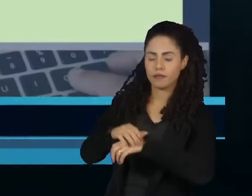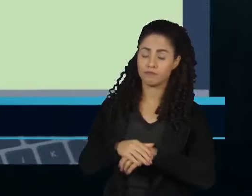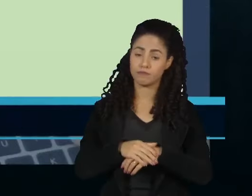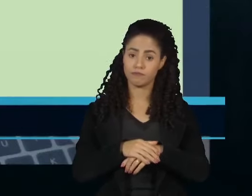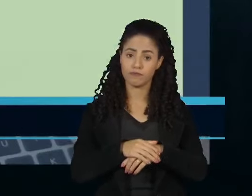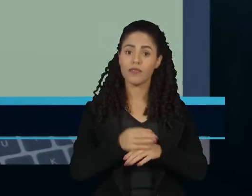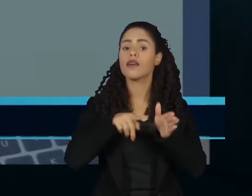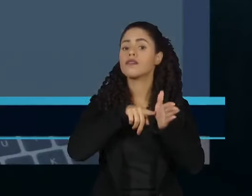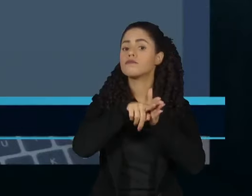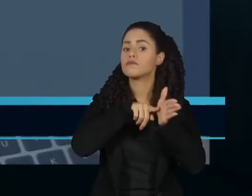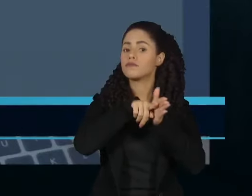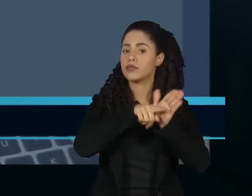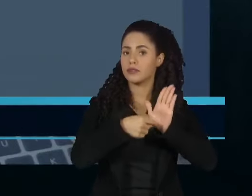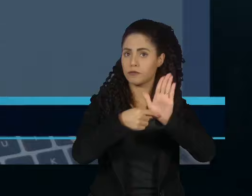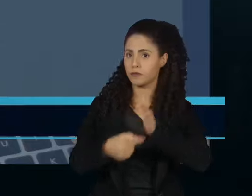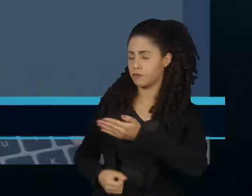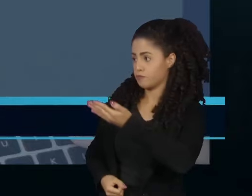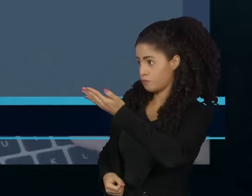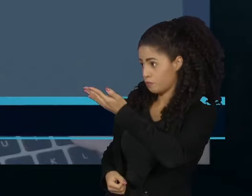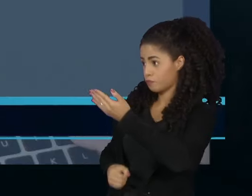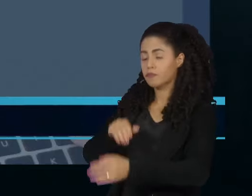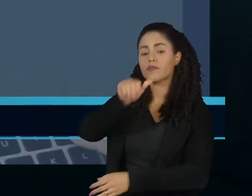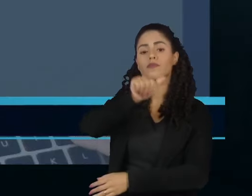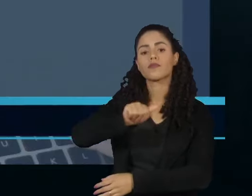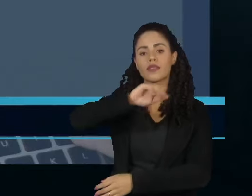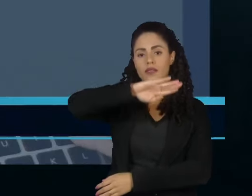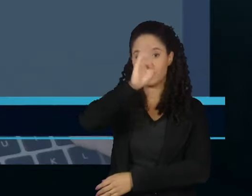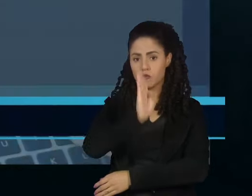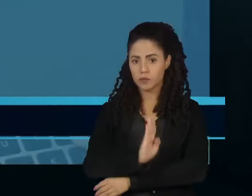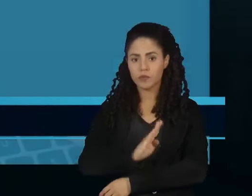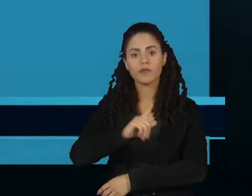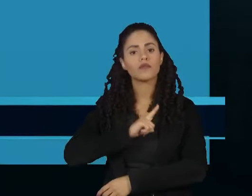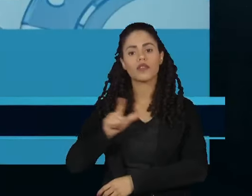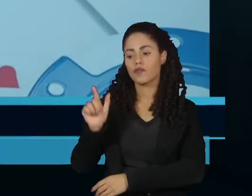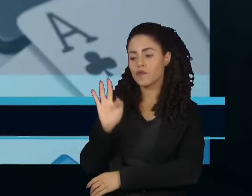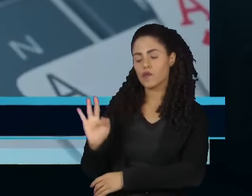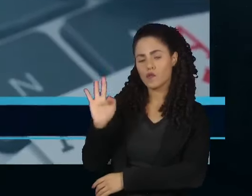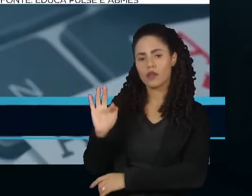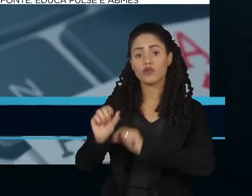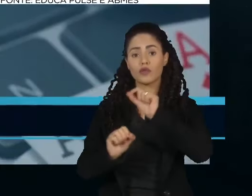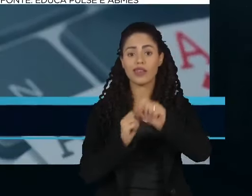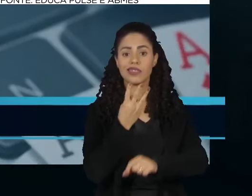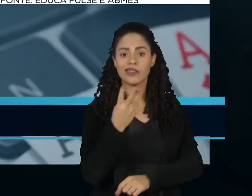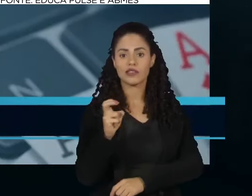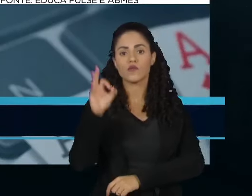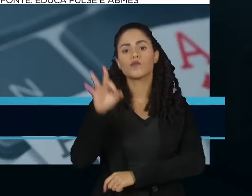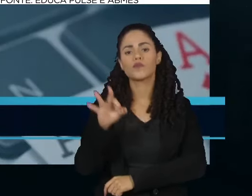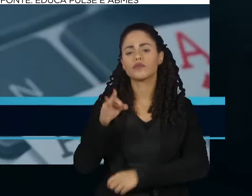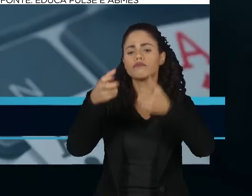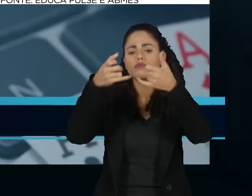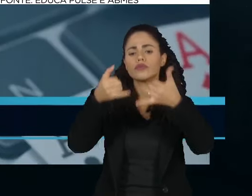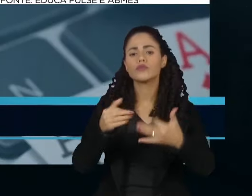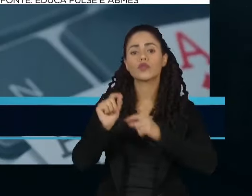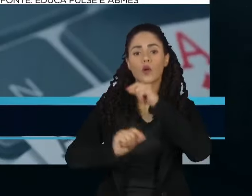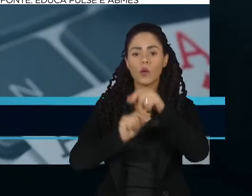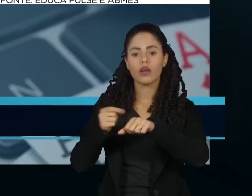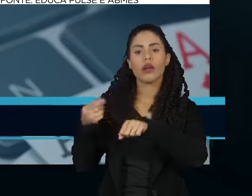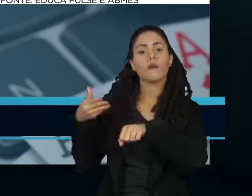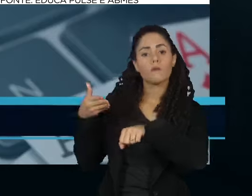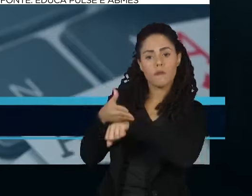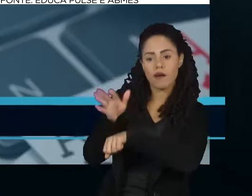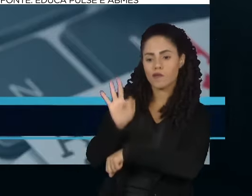pesquisa encomendada pela Associação Brasileira de Mantenedoras de Ensino Superior, 35% disseram que não entraram para